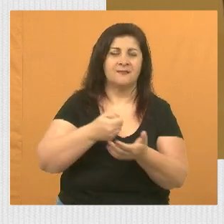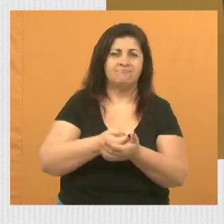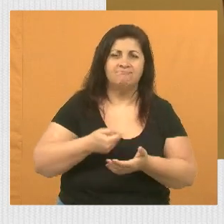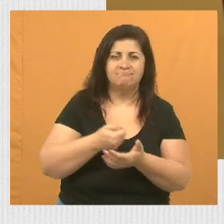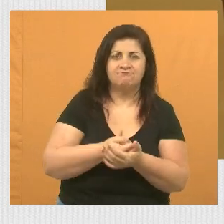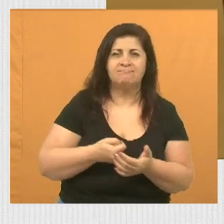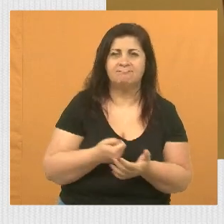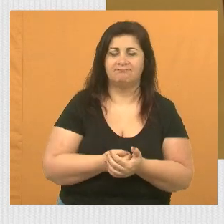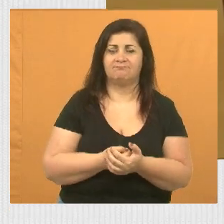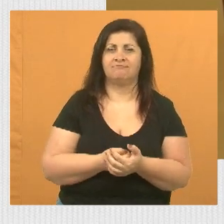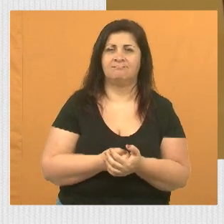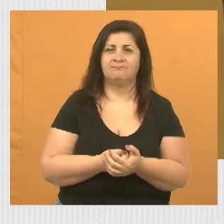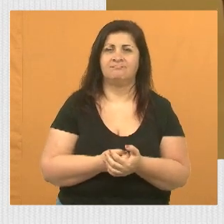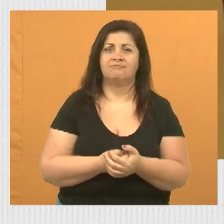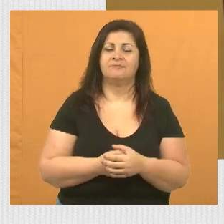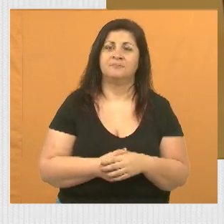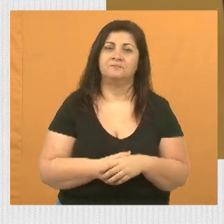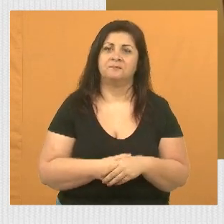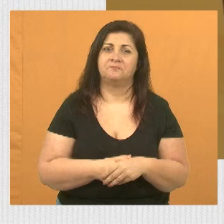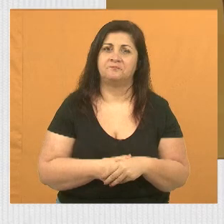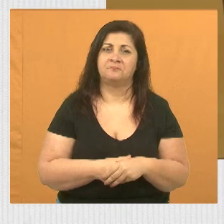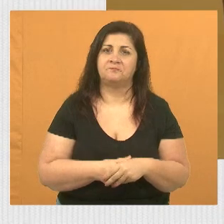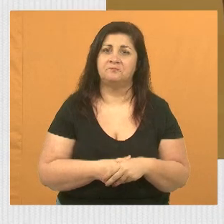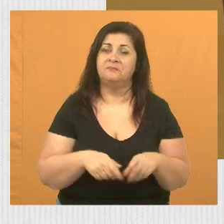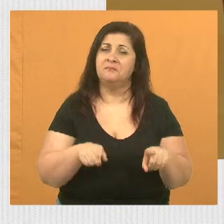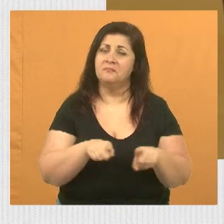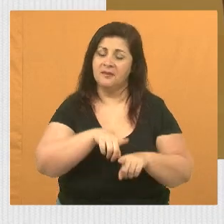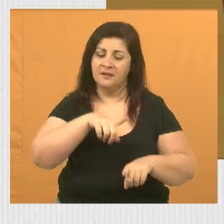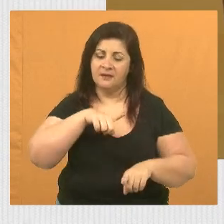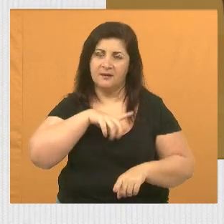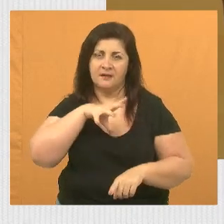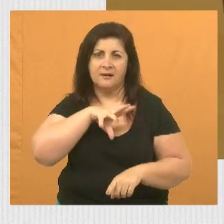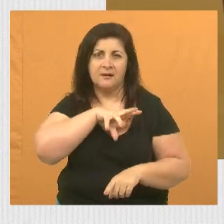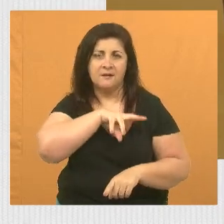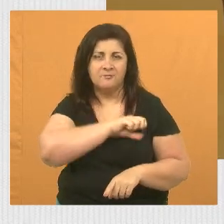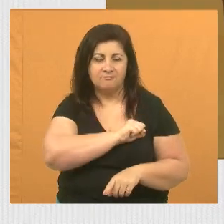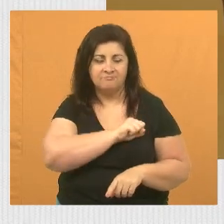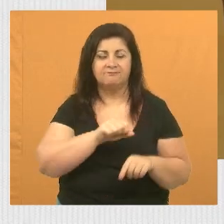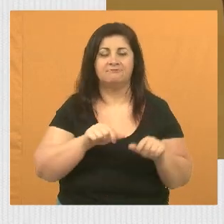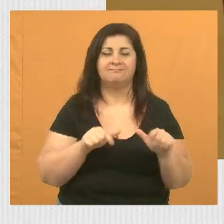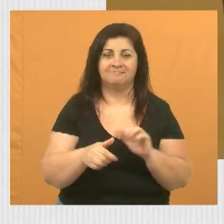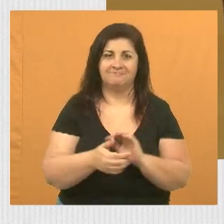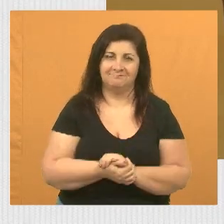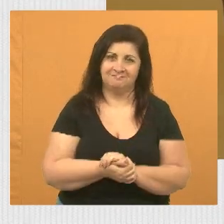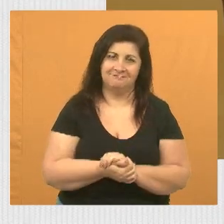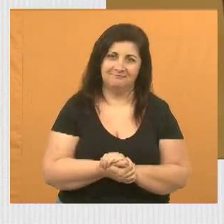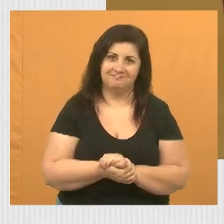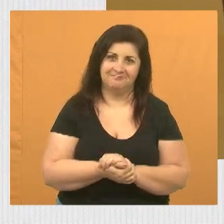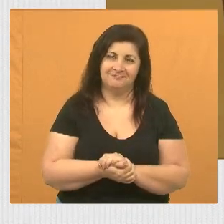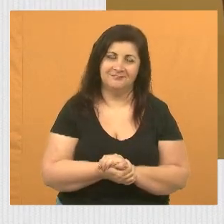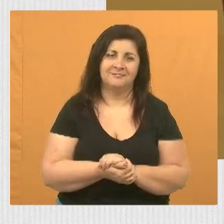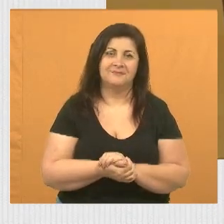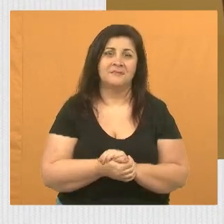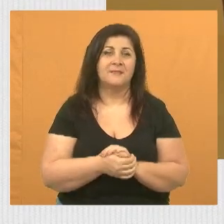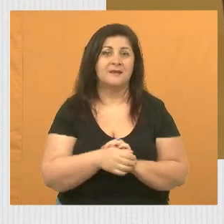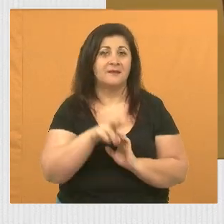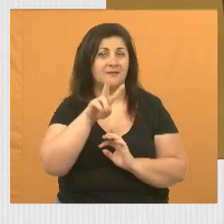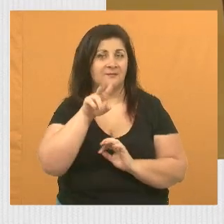que batalha, daquela que exige e daquela que tem amor, amor pelo que faz. Wandinha, que você continue